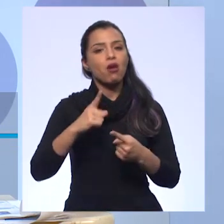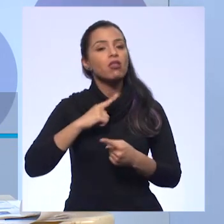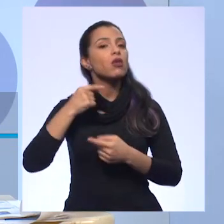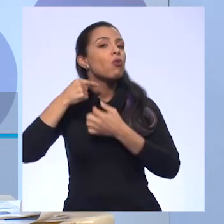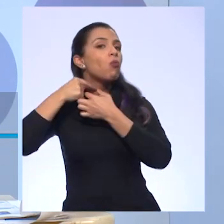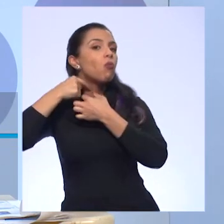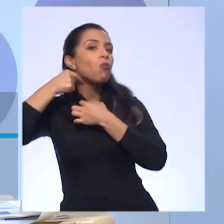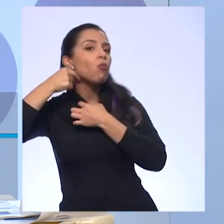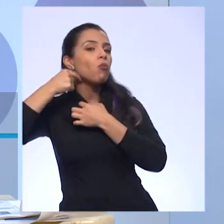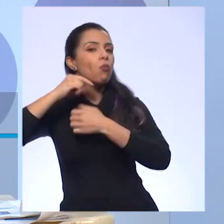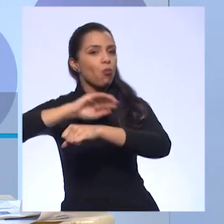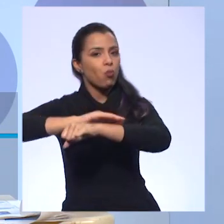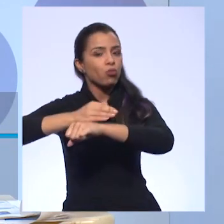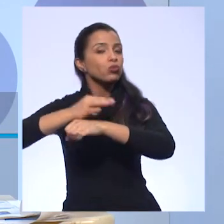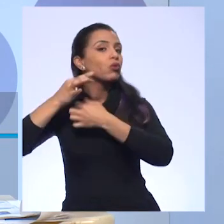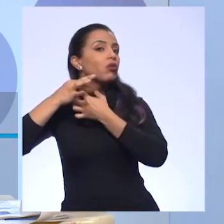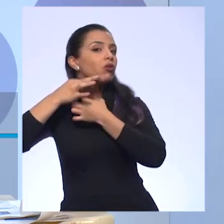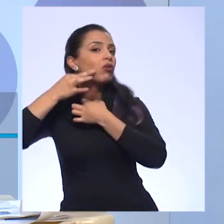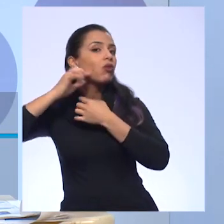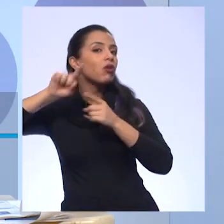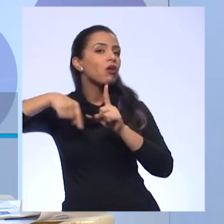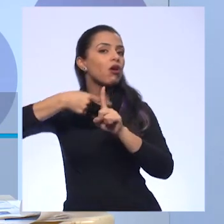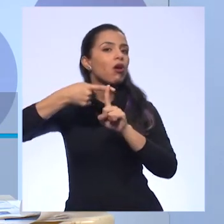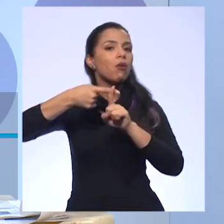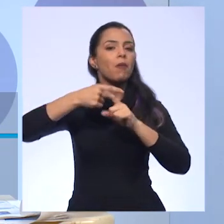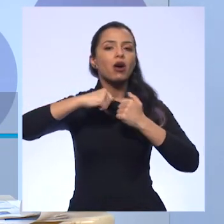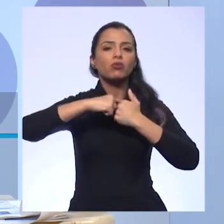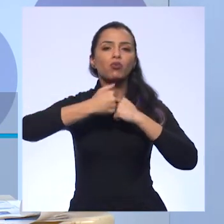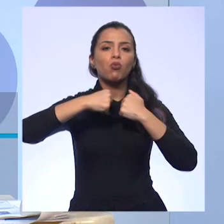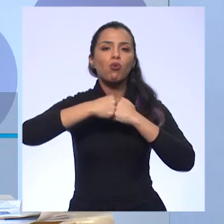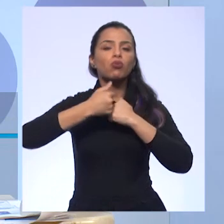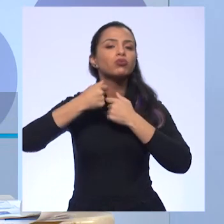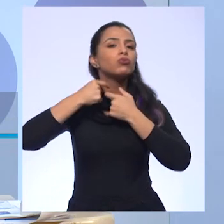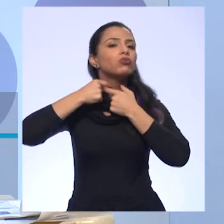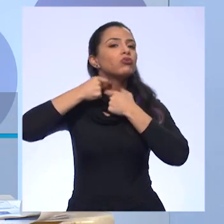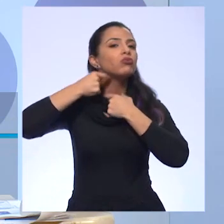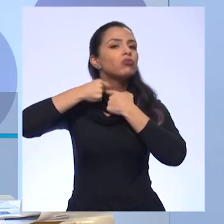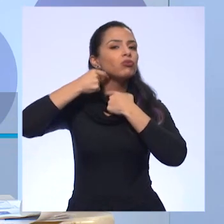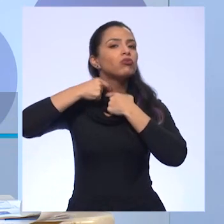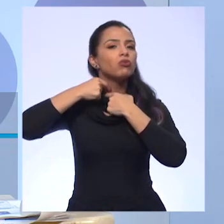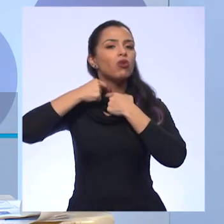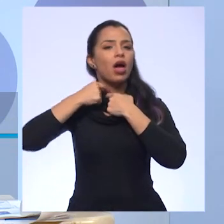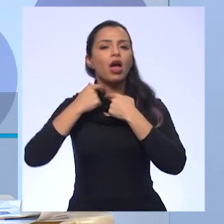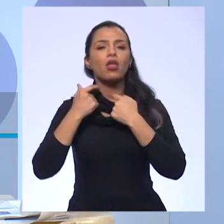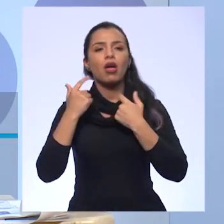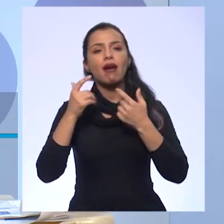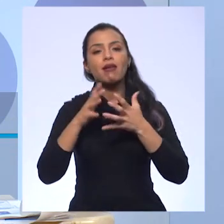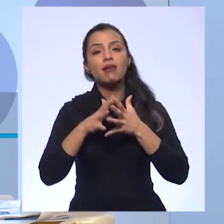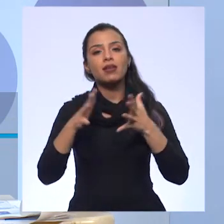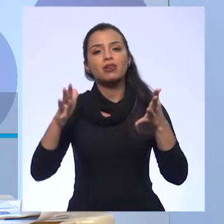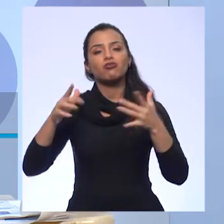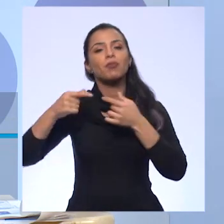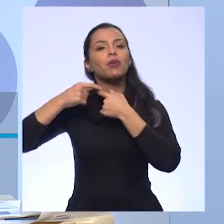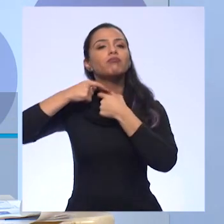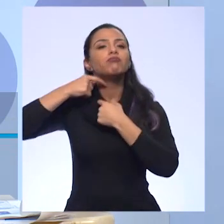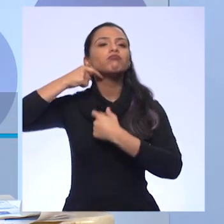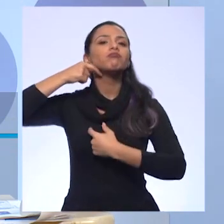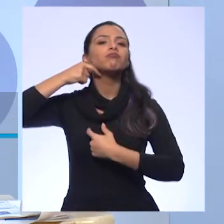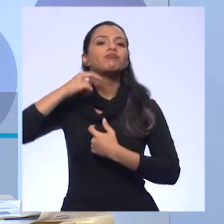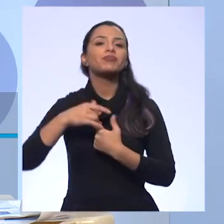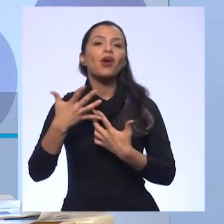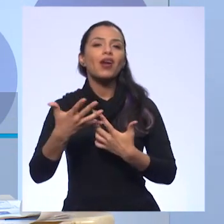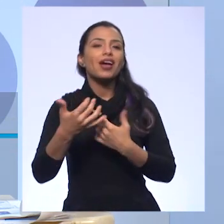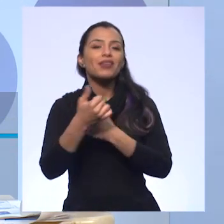bem grandão e importante, o professor falou, para movimentar o pescoço, né? Tá bom? Eu não posso deixar de mandar aqui um abraço para a Eloá,